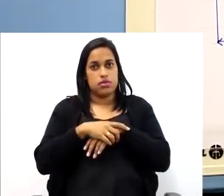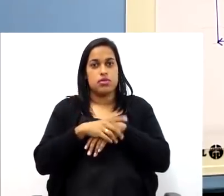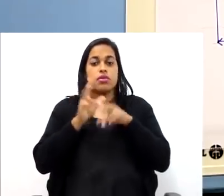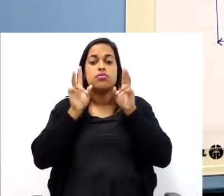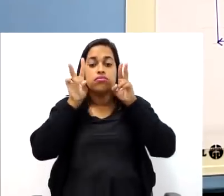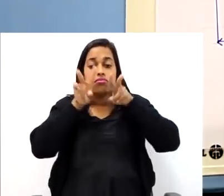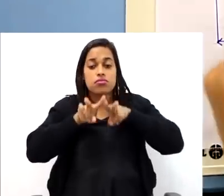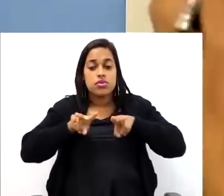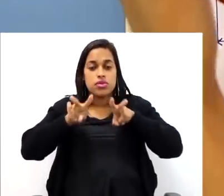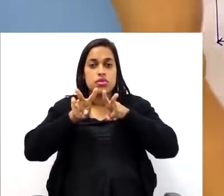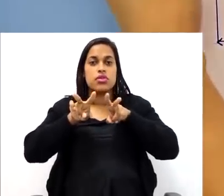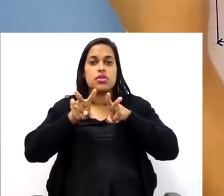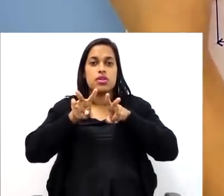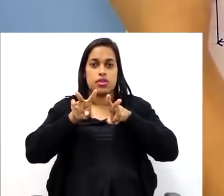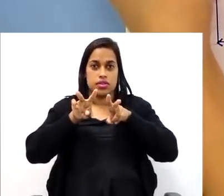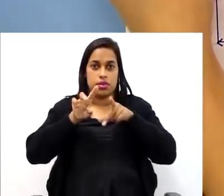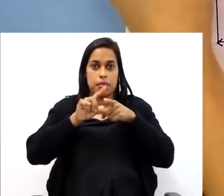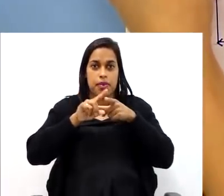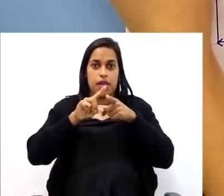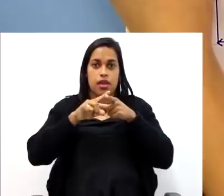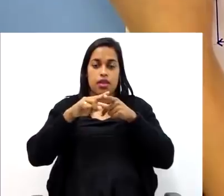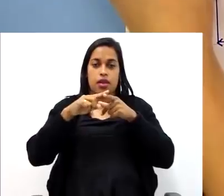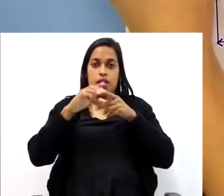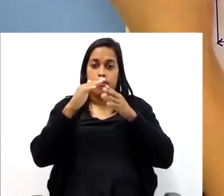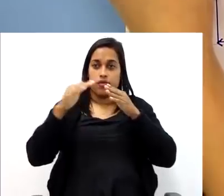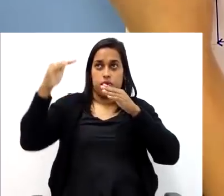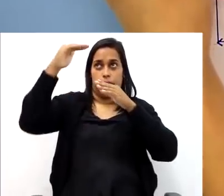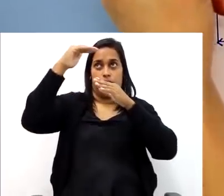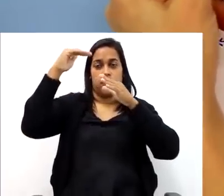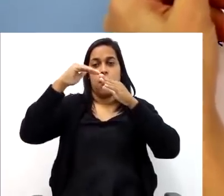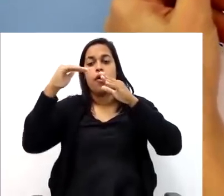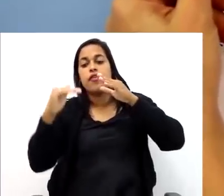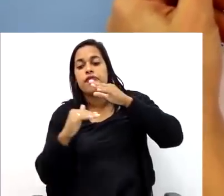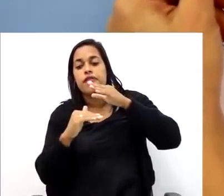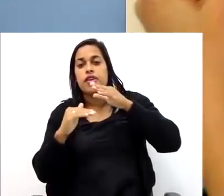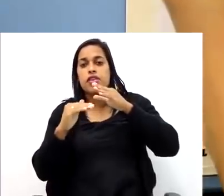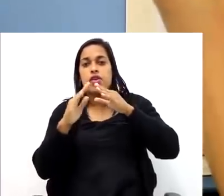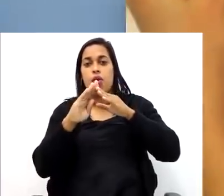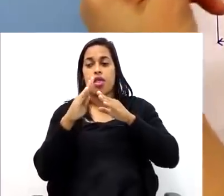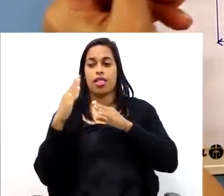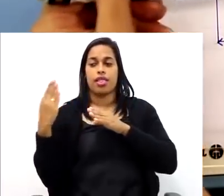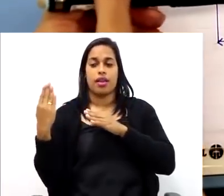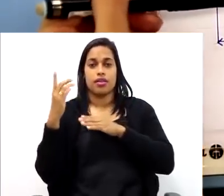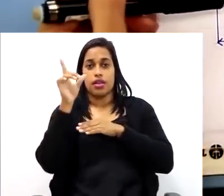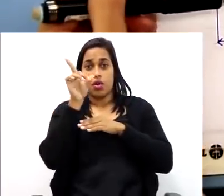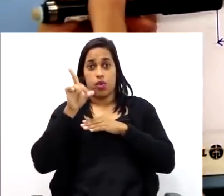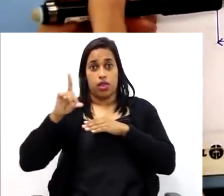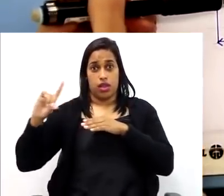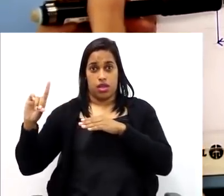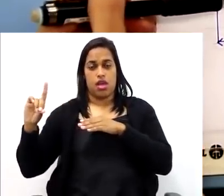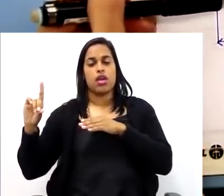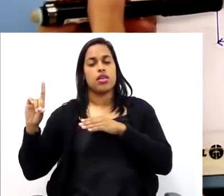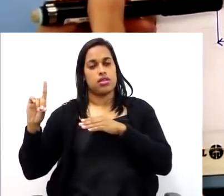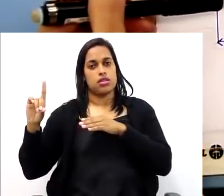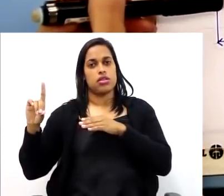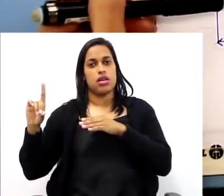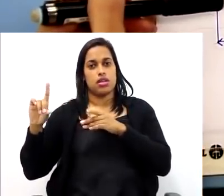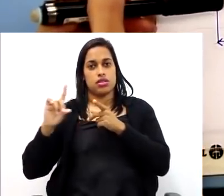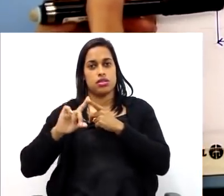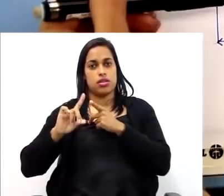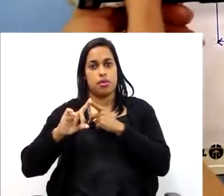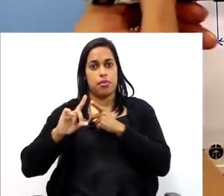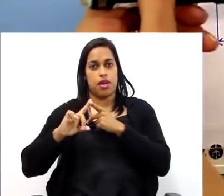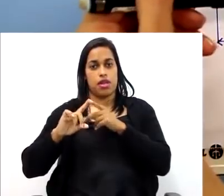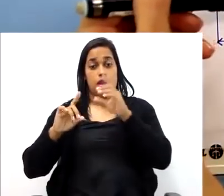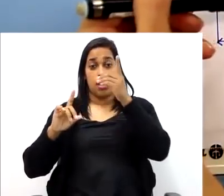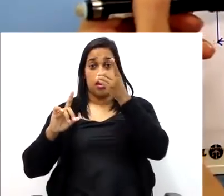embaixo, a vista inferior, projetada aqui em cima, a vista lateral direita, projetada no seu lado esquerdo,